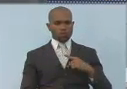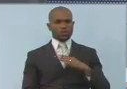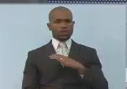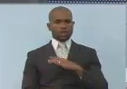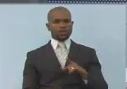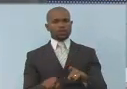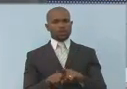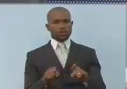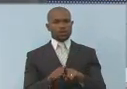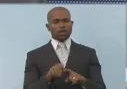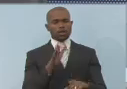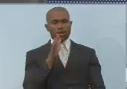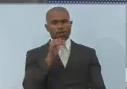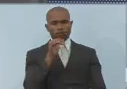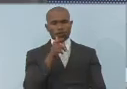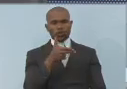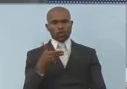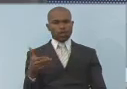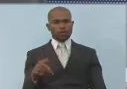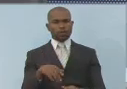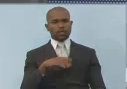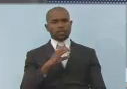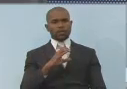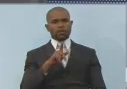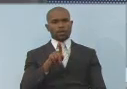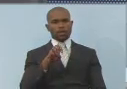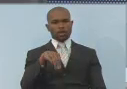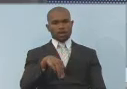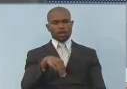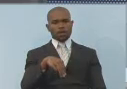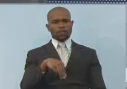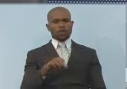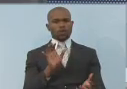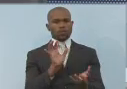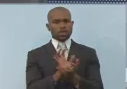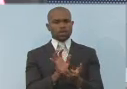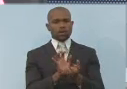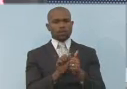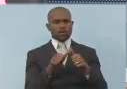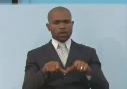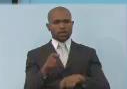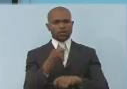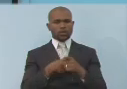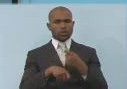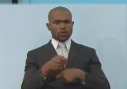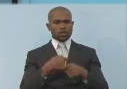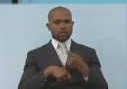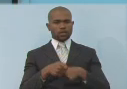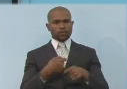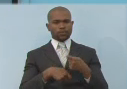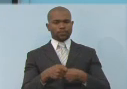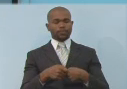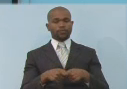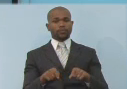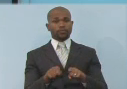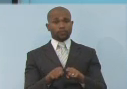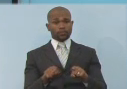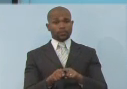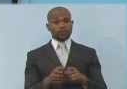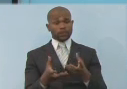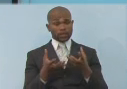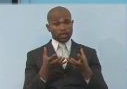os servidores através da CPN, né, Comissão Permanente de Negociação. Também